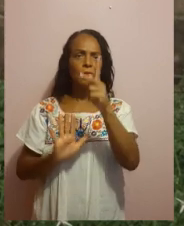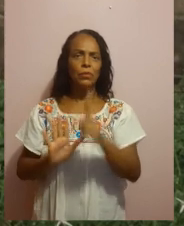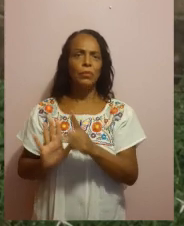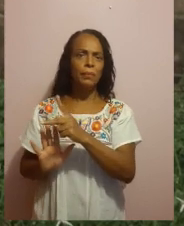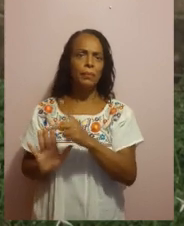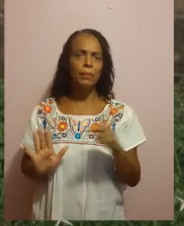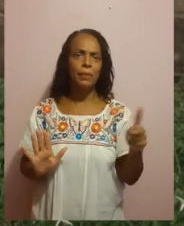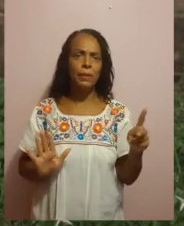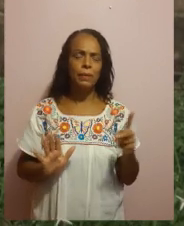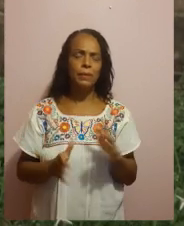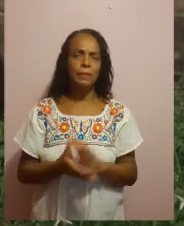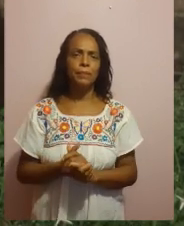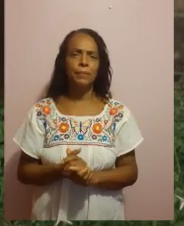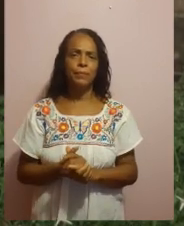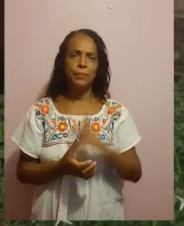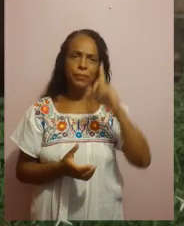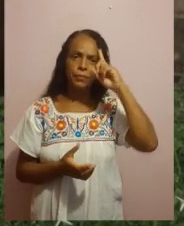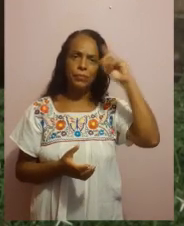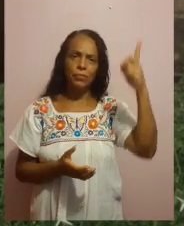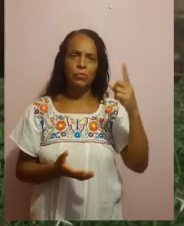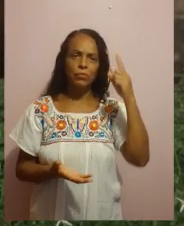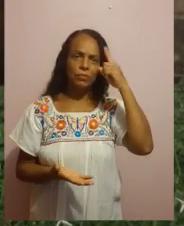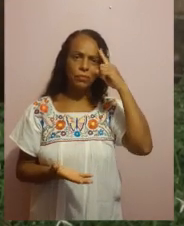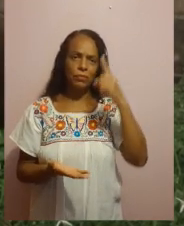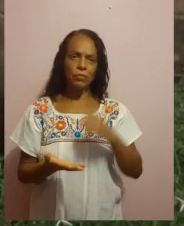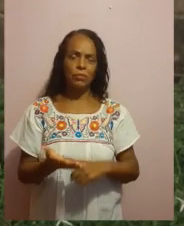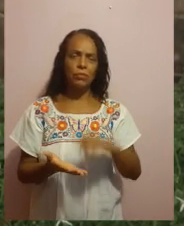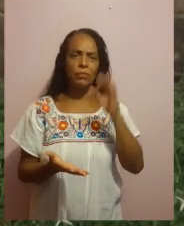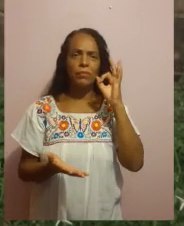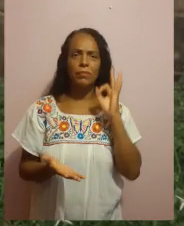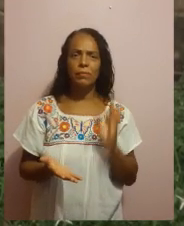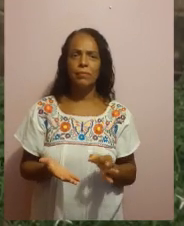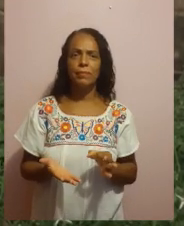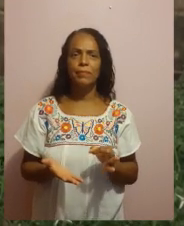Aí, no dia marcado, certo,